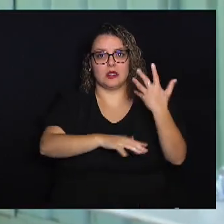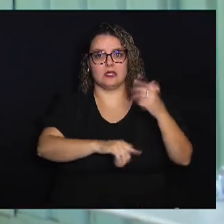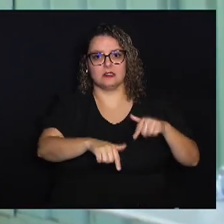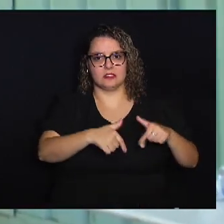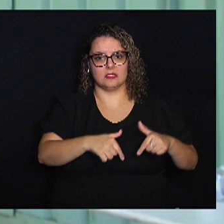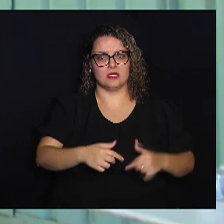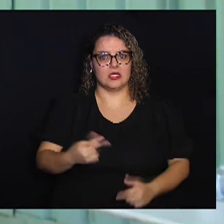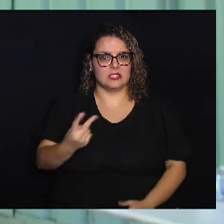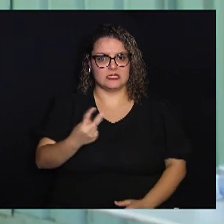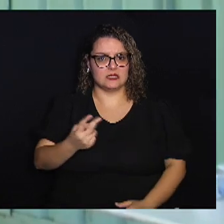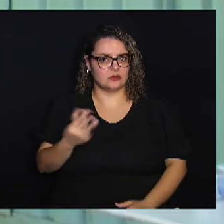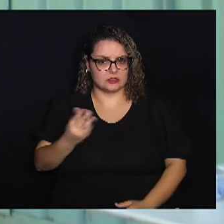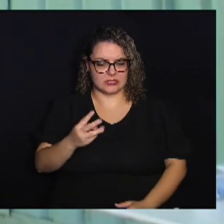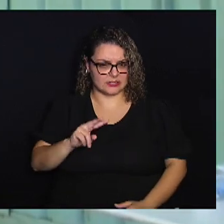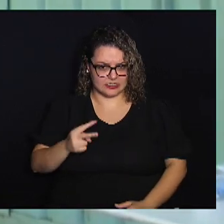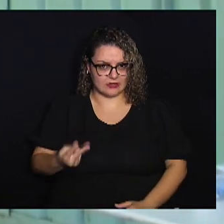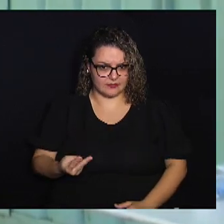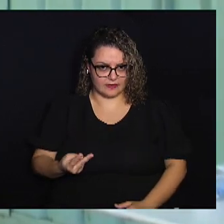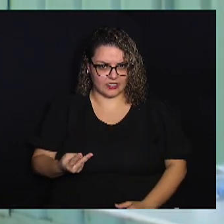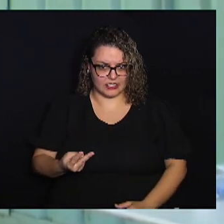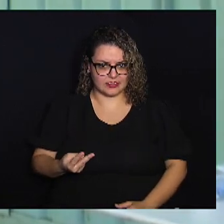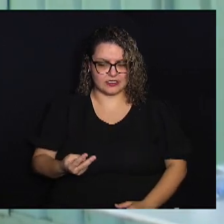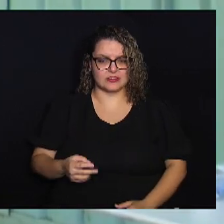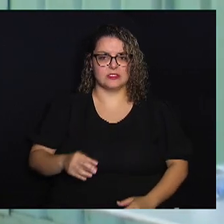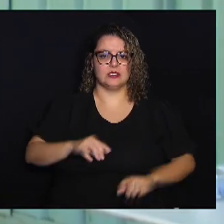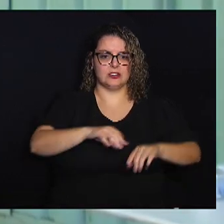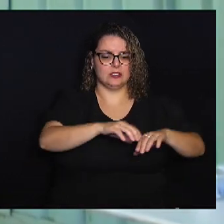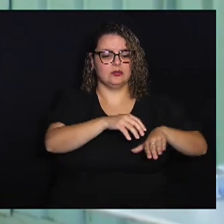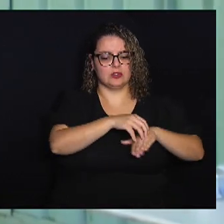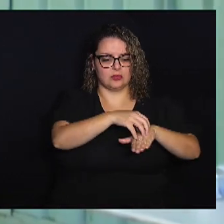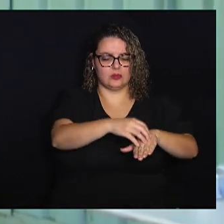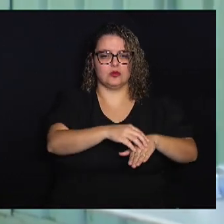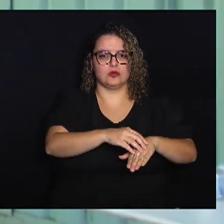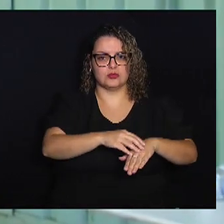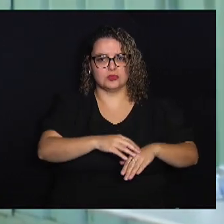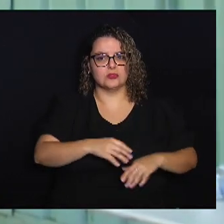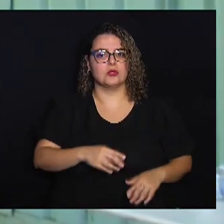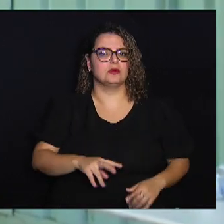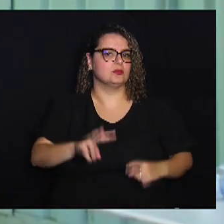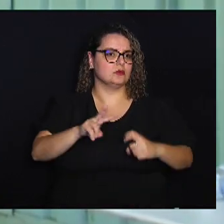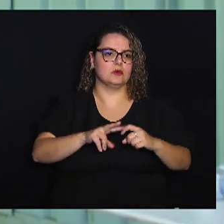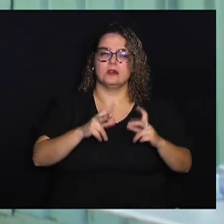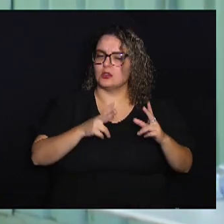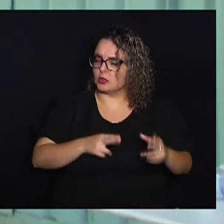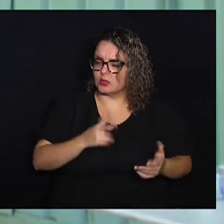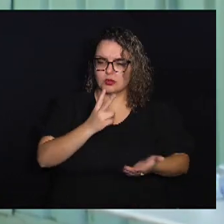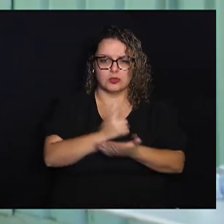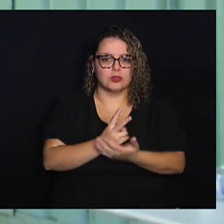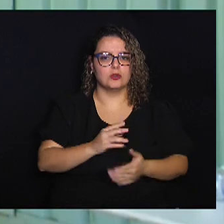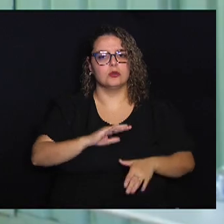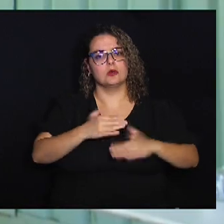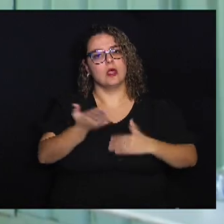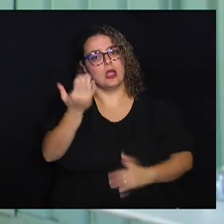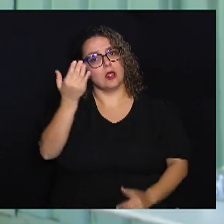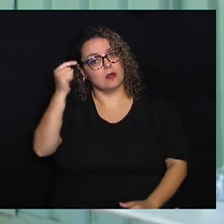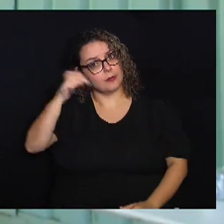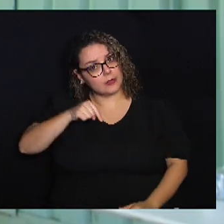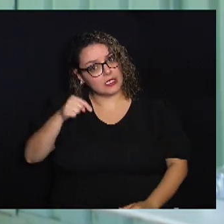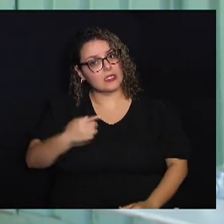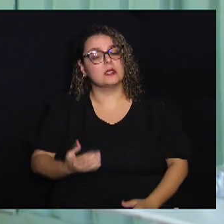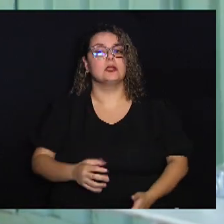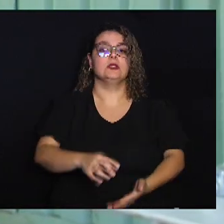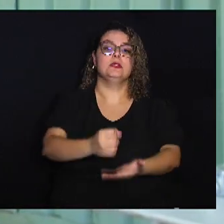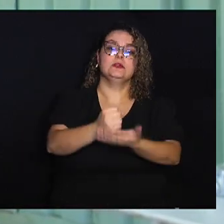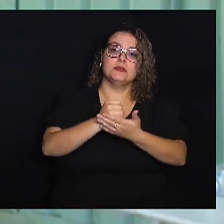segunda ou terceira vez que o consultório móvel está nesse local. Então, é no mesmo lugar aqui no bairro. Vem correndo para cá, traz